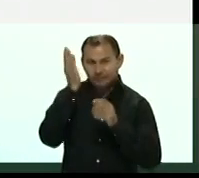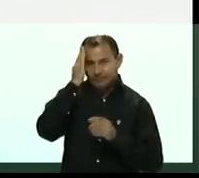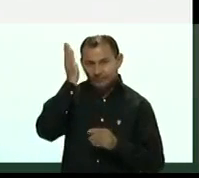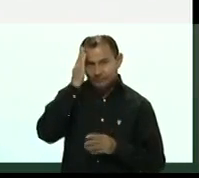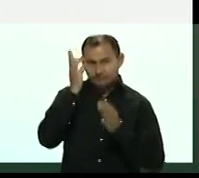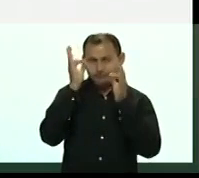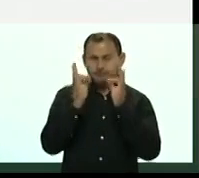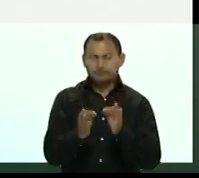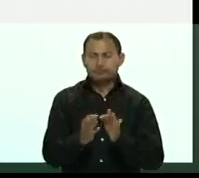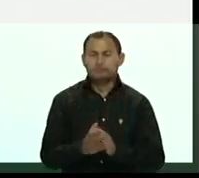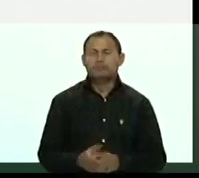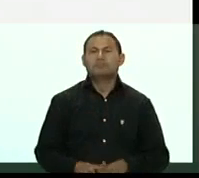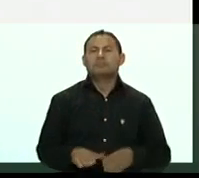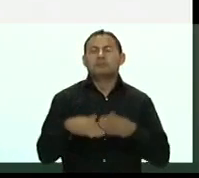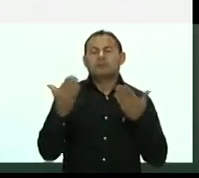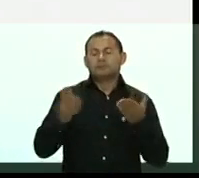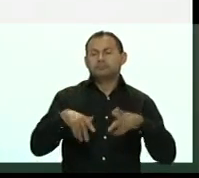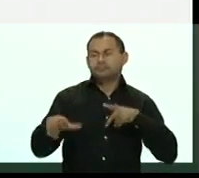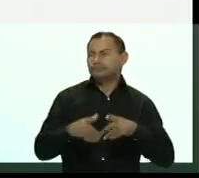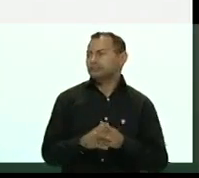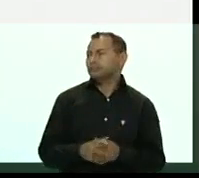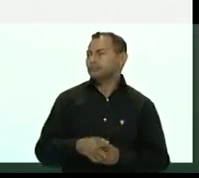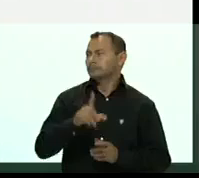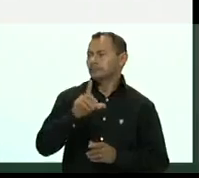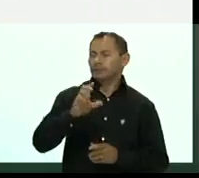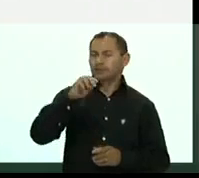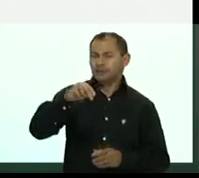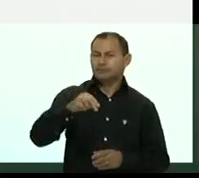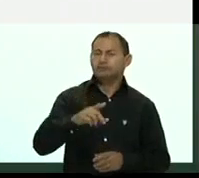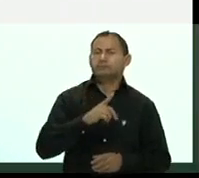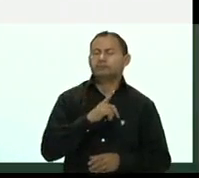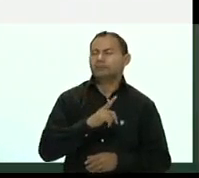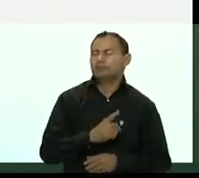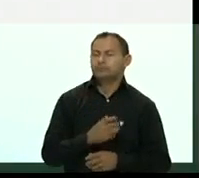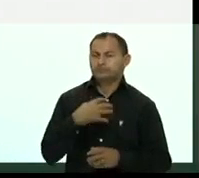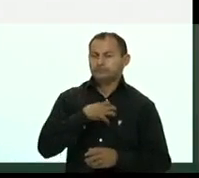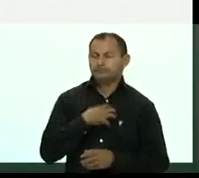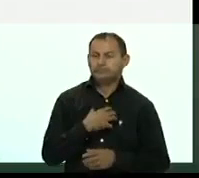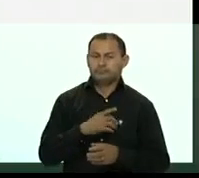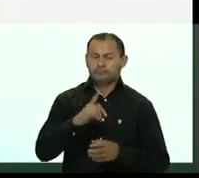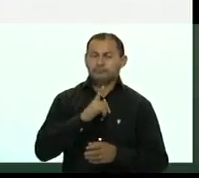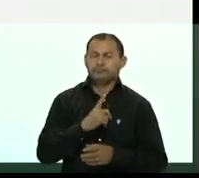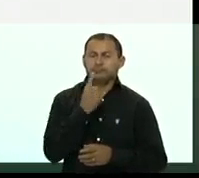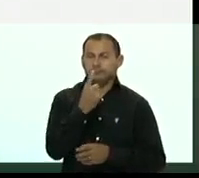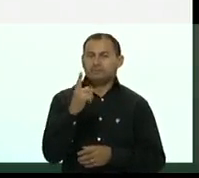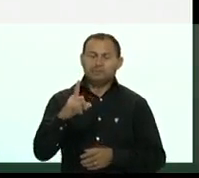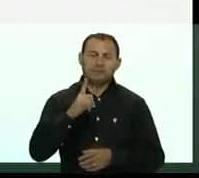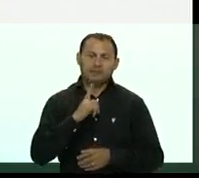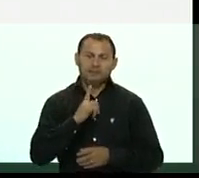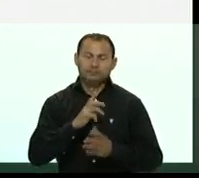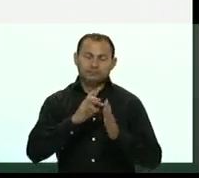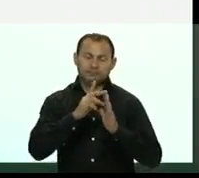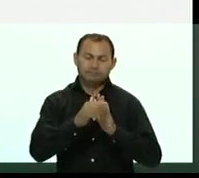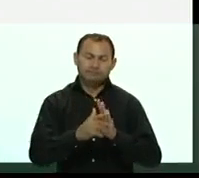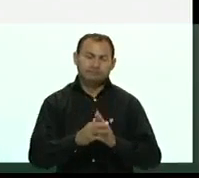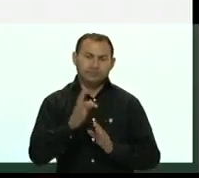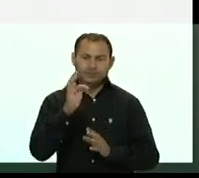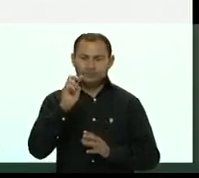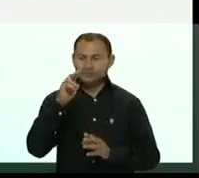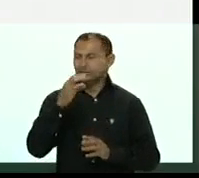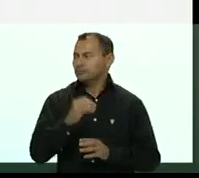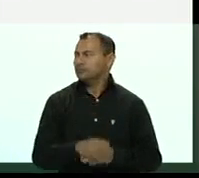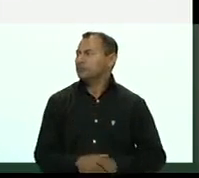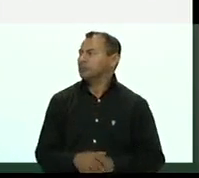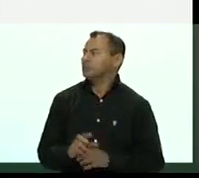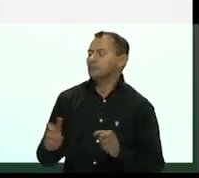sabendo certinho. Quando a gente está trabalhando com ln, a gente tem uma condição de existência para que exista a derivada dessa função,